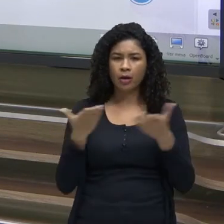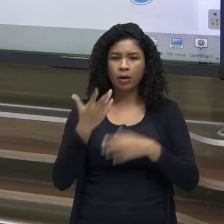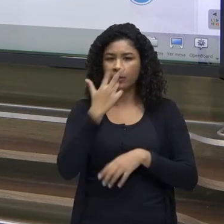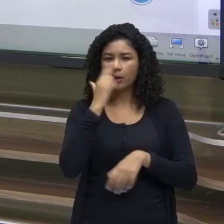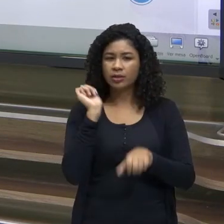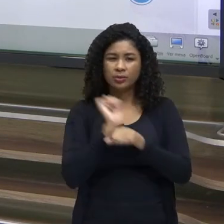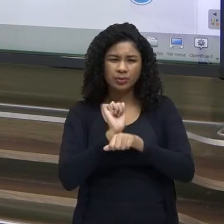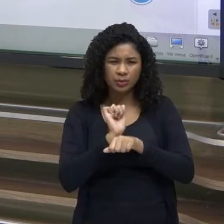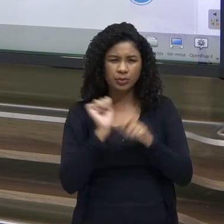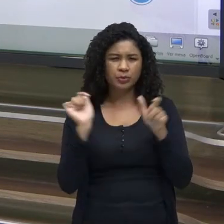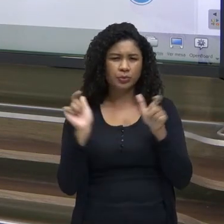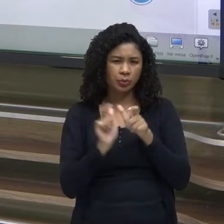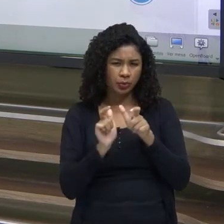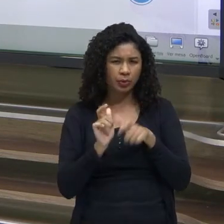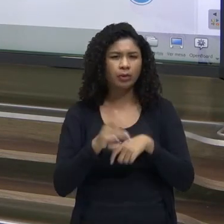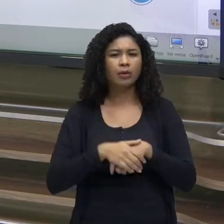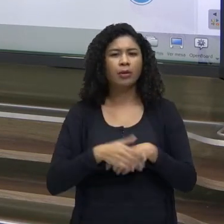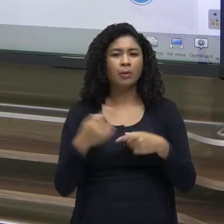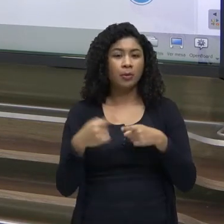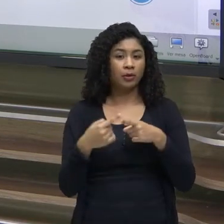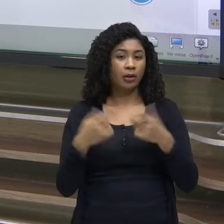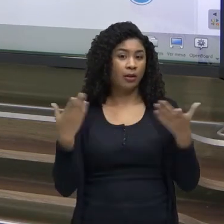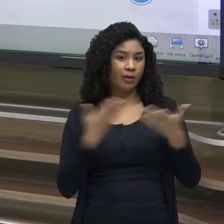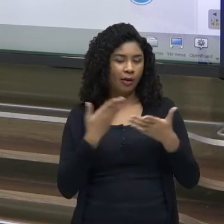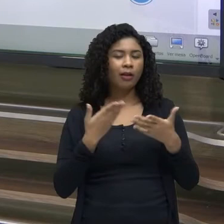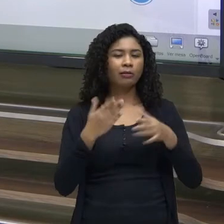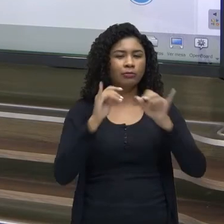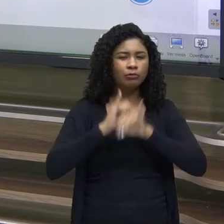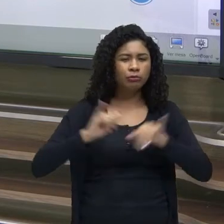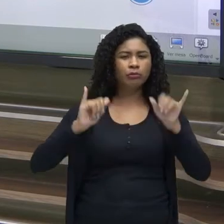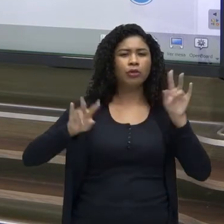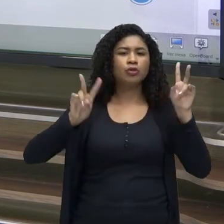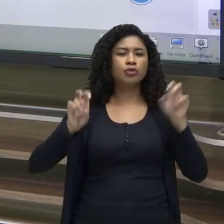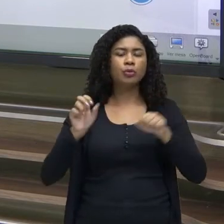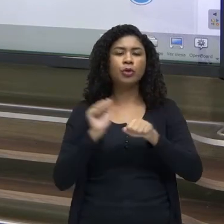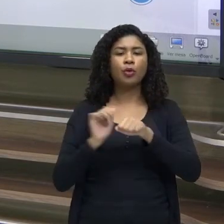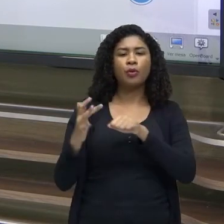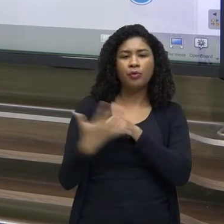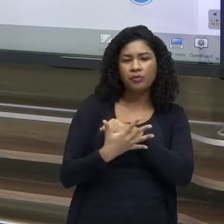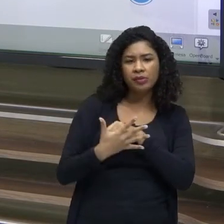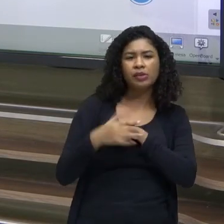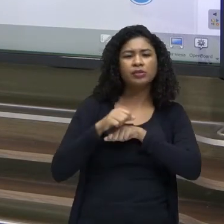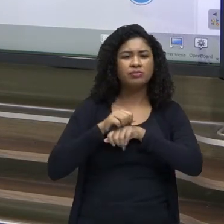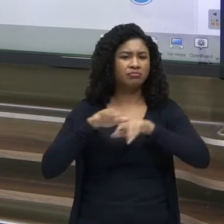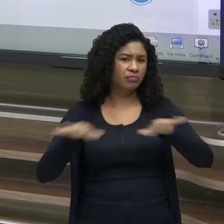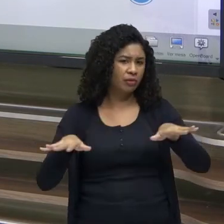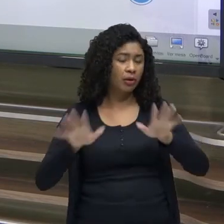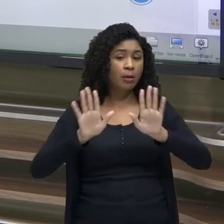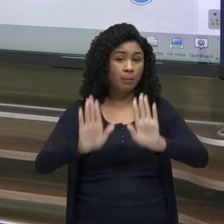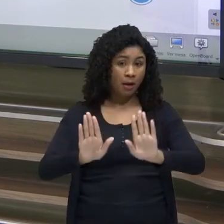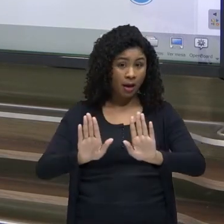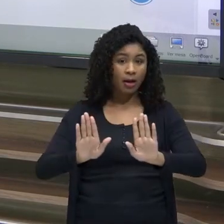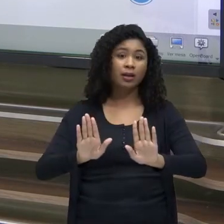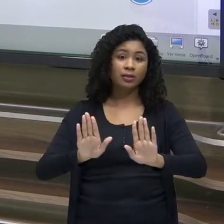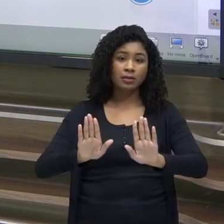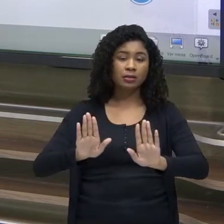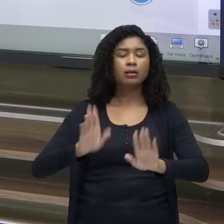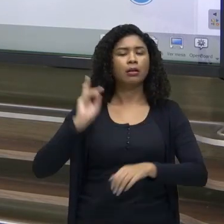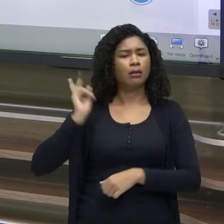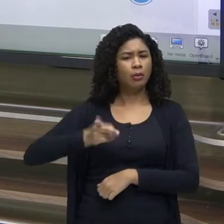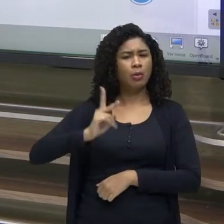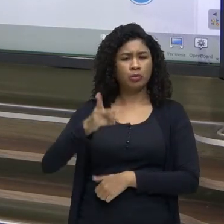os grandes noticiários estão agora falando muito mais sobre a Covid, sobre a pandemia atual, mas, no entanto, esse movimento